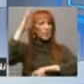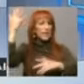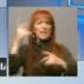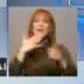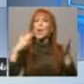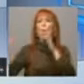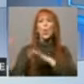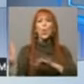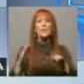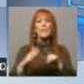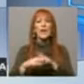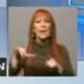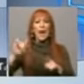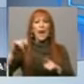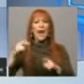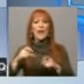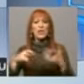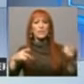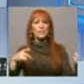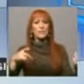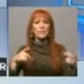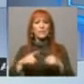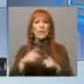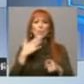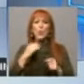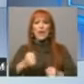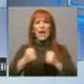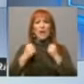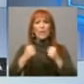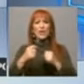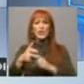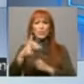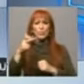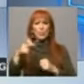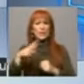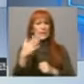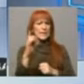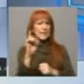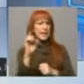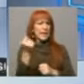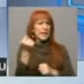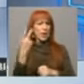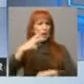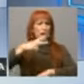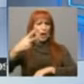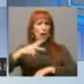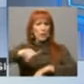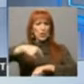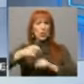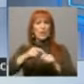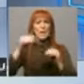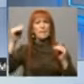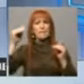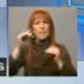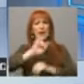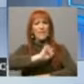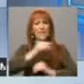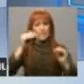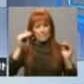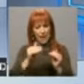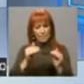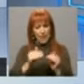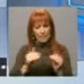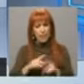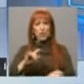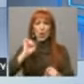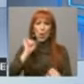vento a soprar de leste, nordeste, moderado a forte, com rajadas podem chegar até aos 65 km/h, tendência para enfraquecer. As ondas